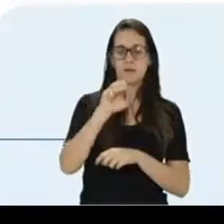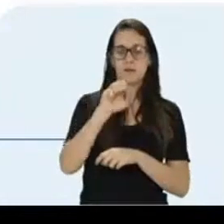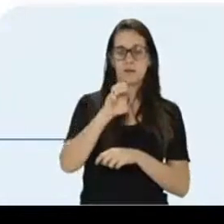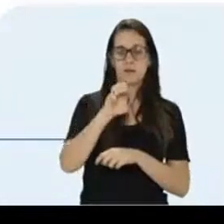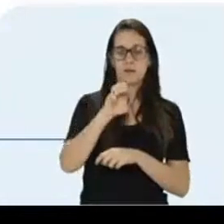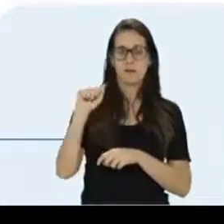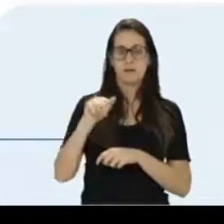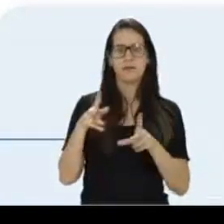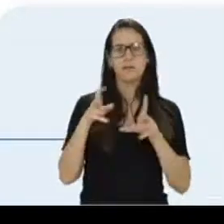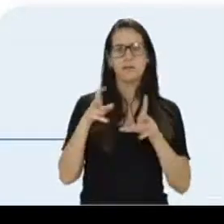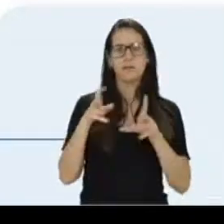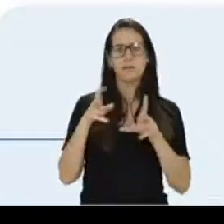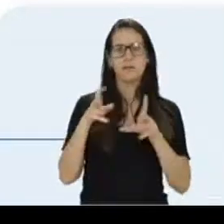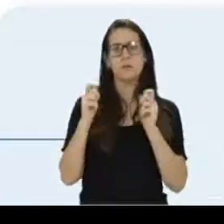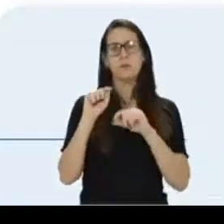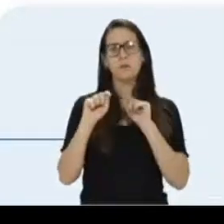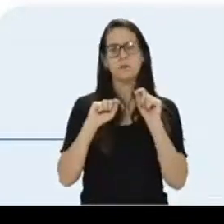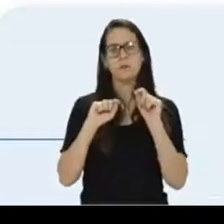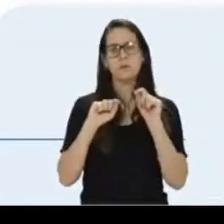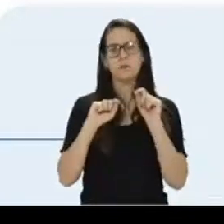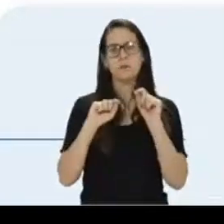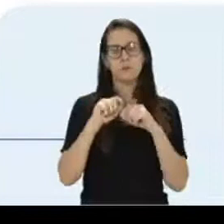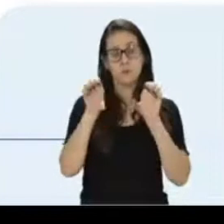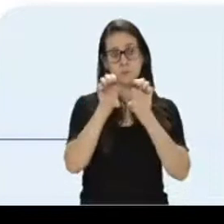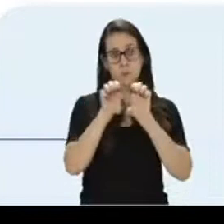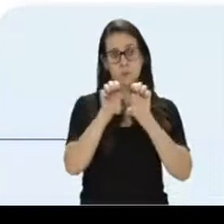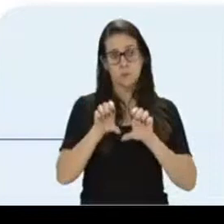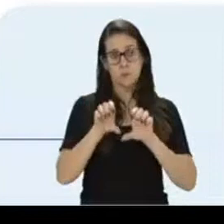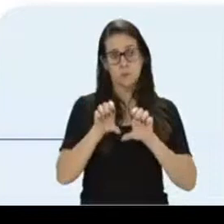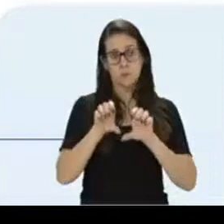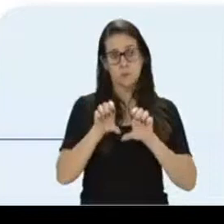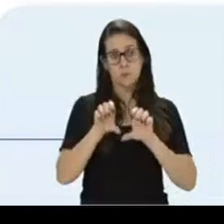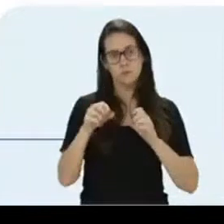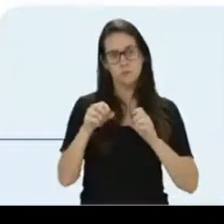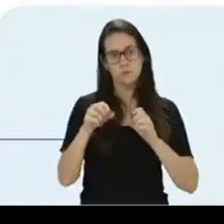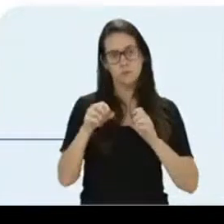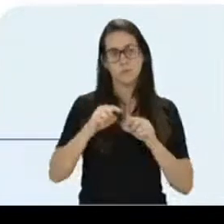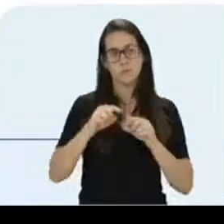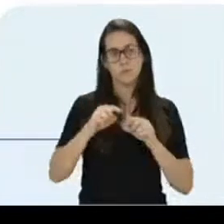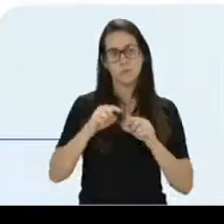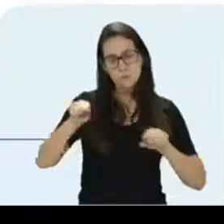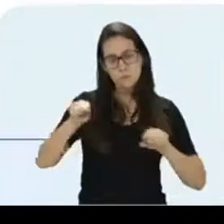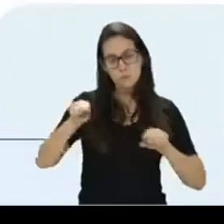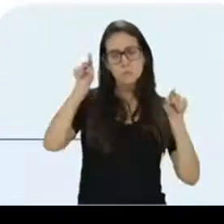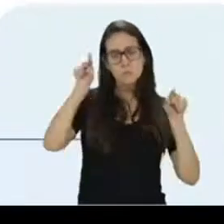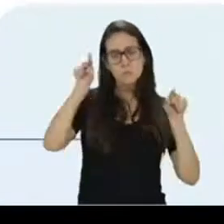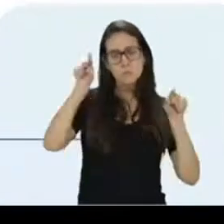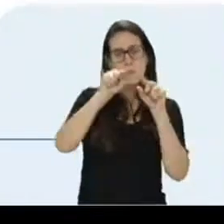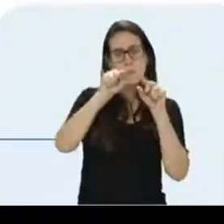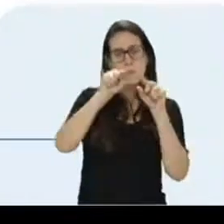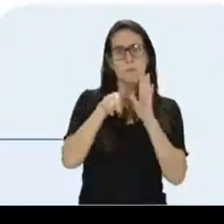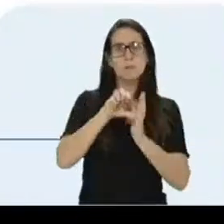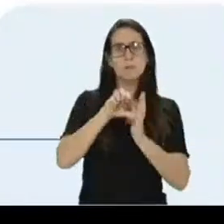conseguimos observar então que há uma estrutura que delimita o conteúdo citoplasmático, então nós